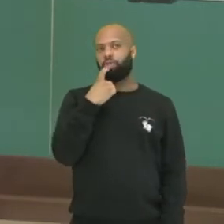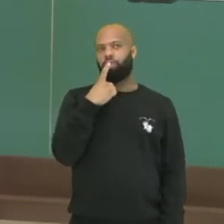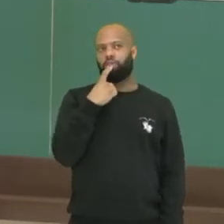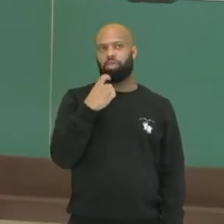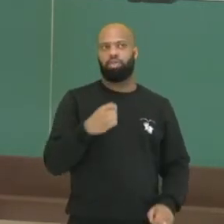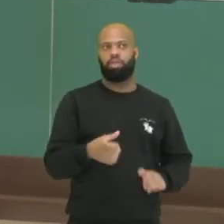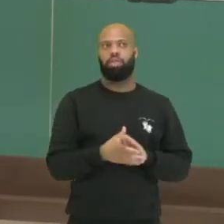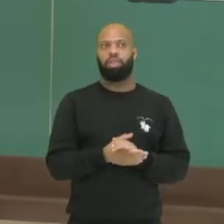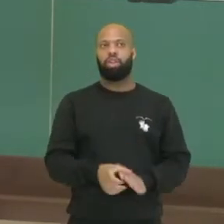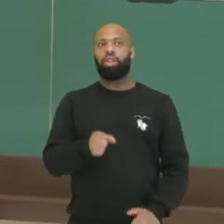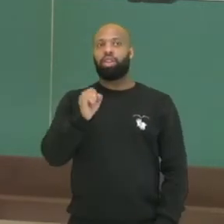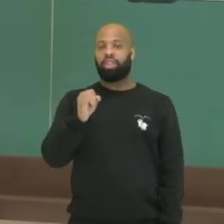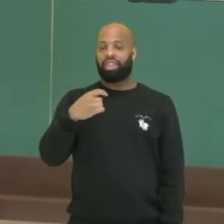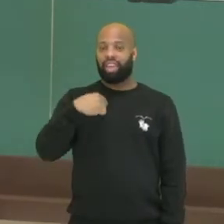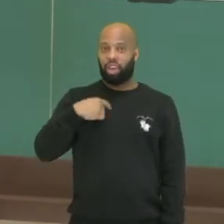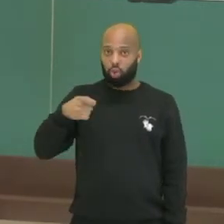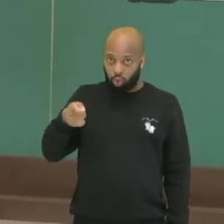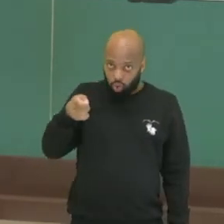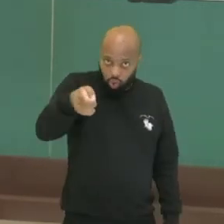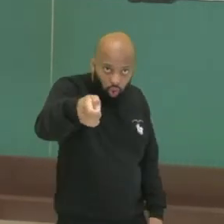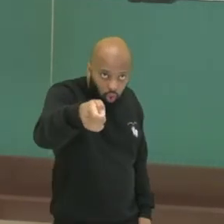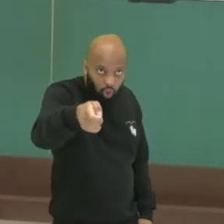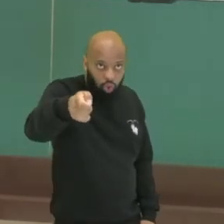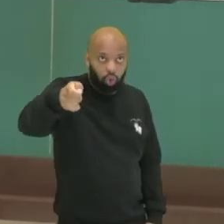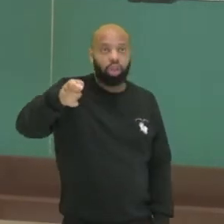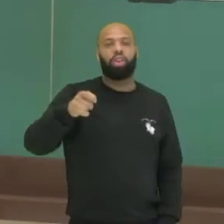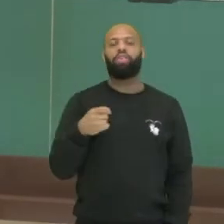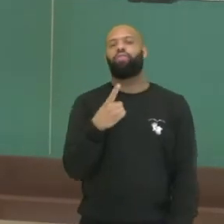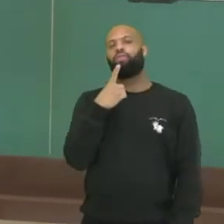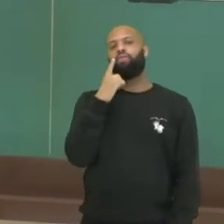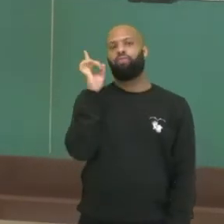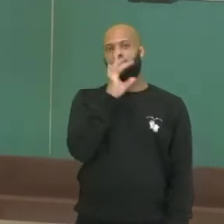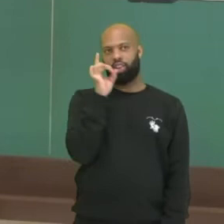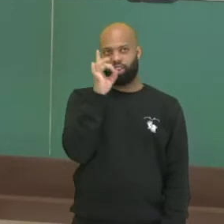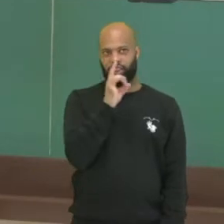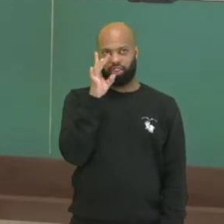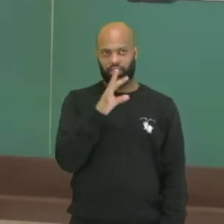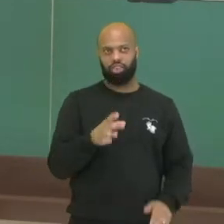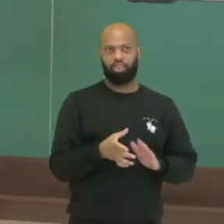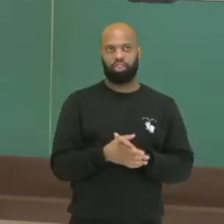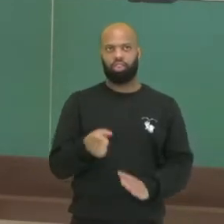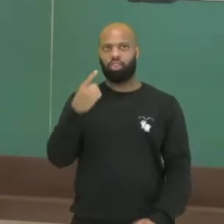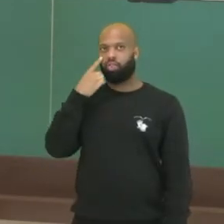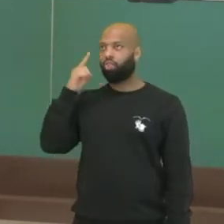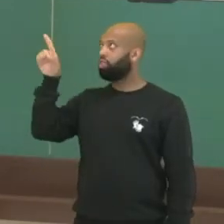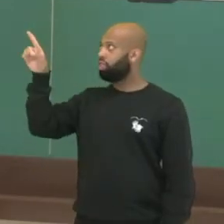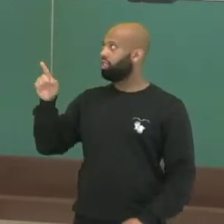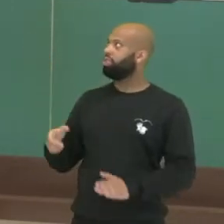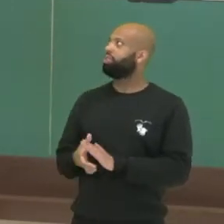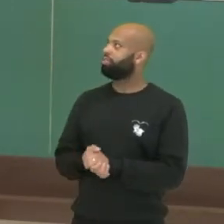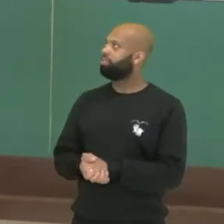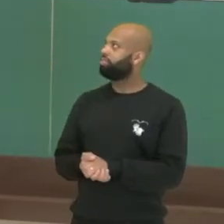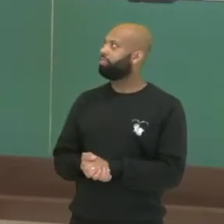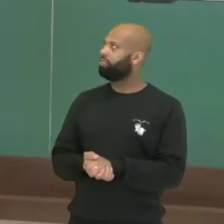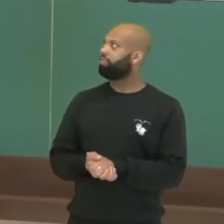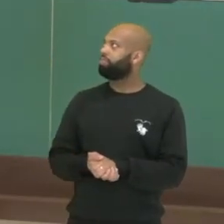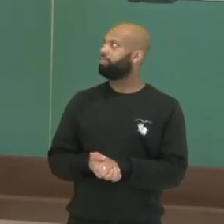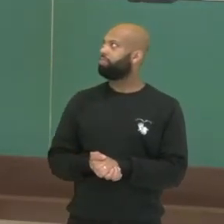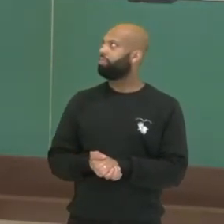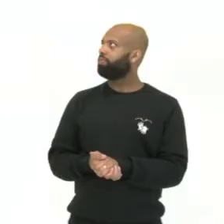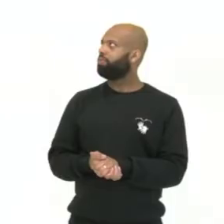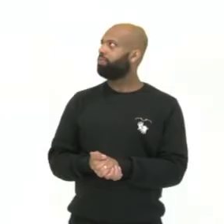E quando eu toco, fica verde. Vamos observar aqui no GIF?